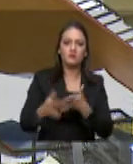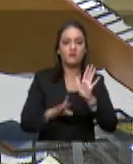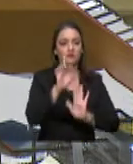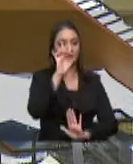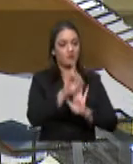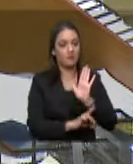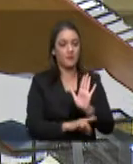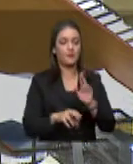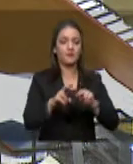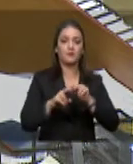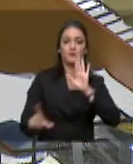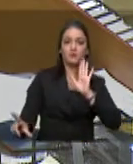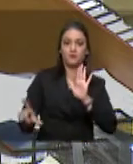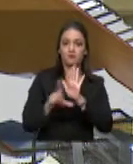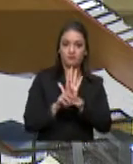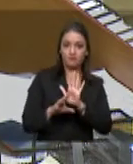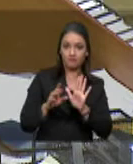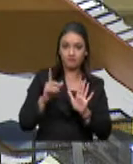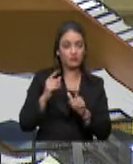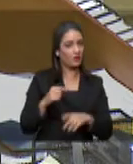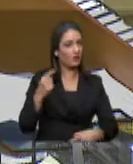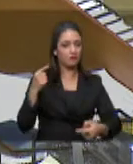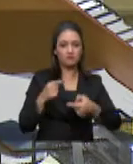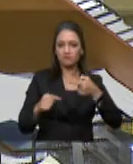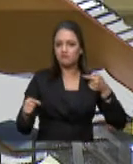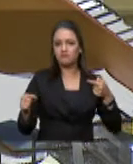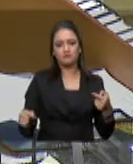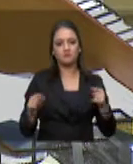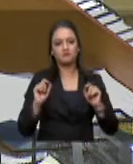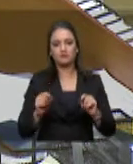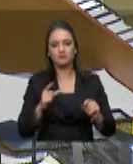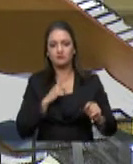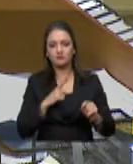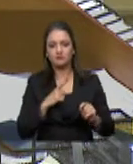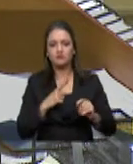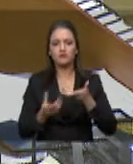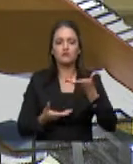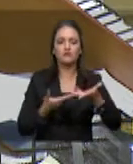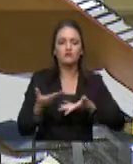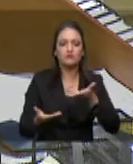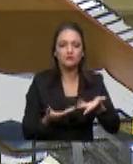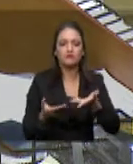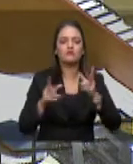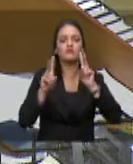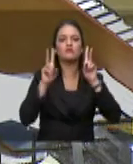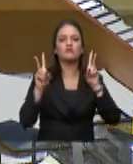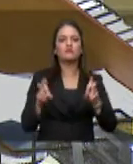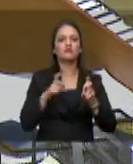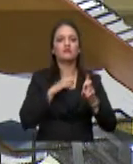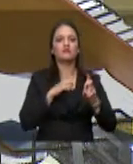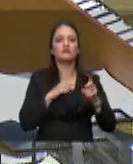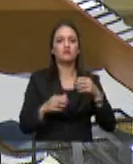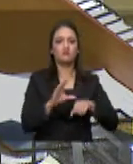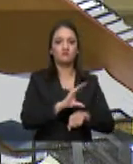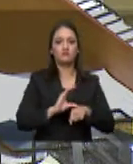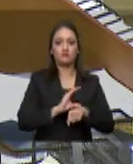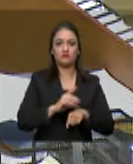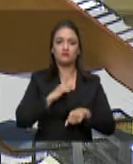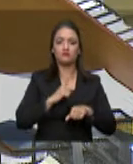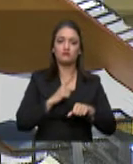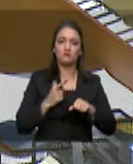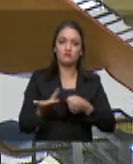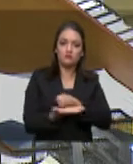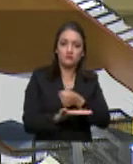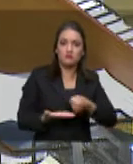norma constitucional, é impróprio, considerado o tratamento estrito dado à matéria pela Constituição, potencializar o princípio